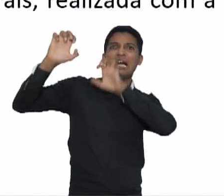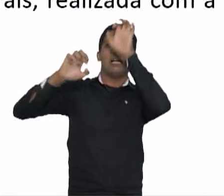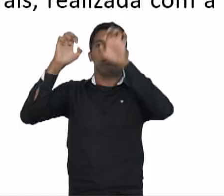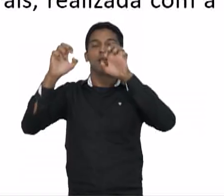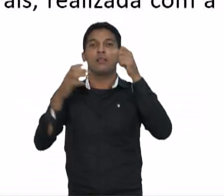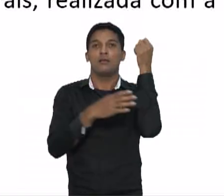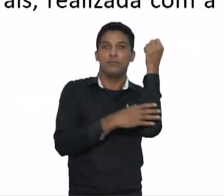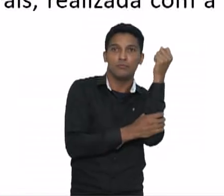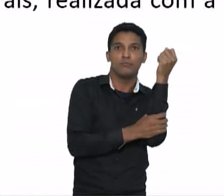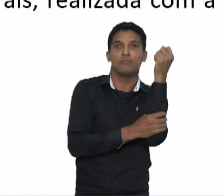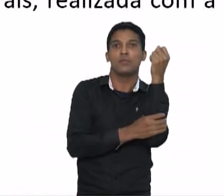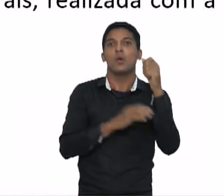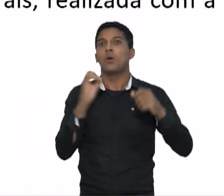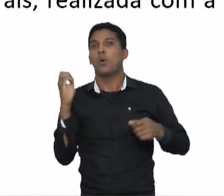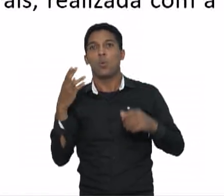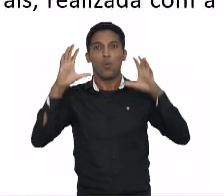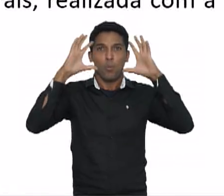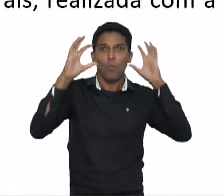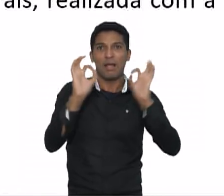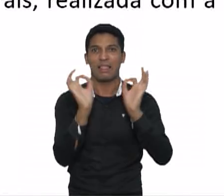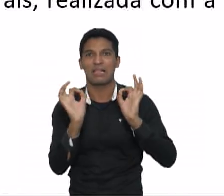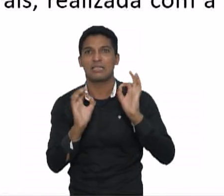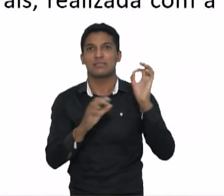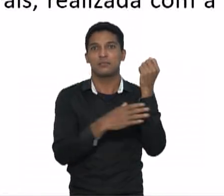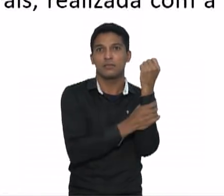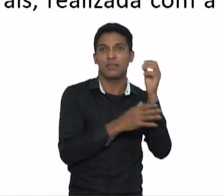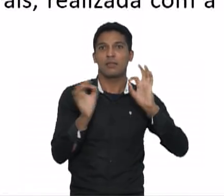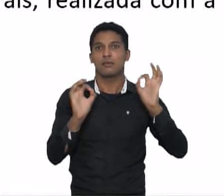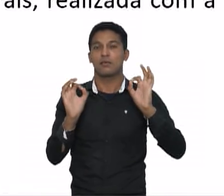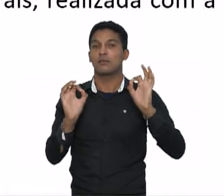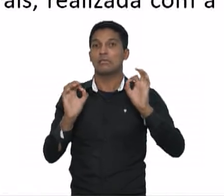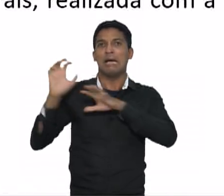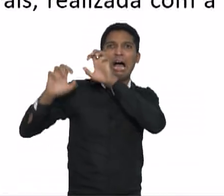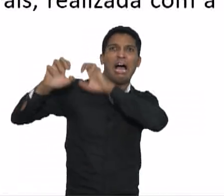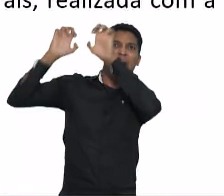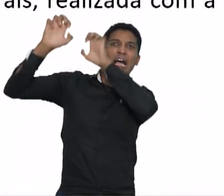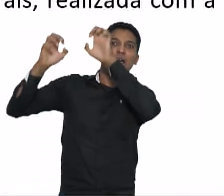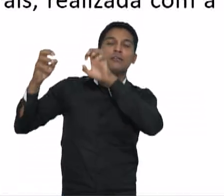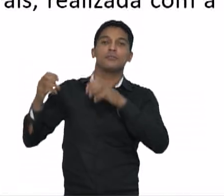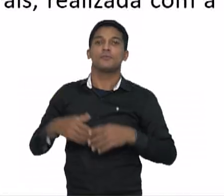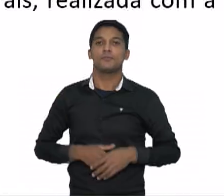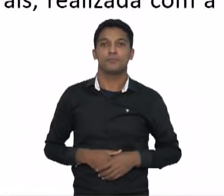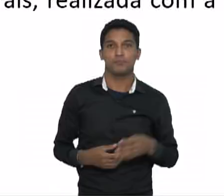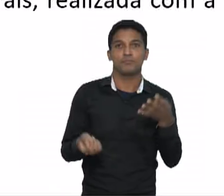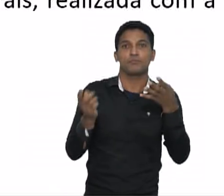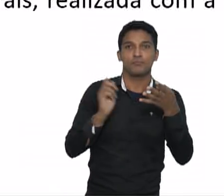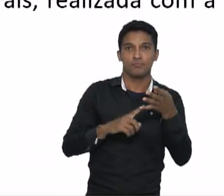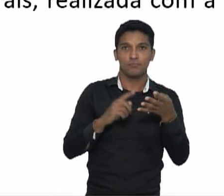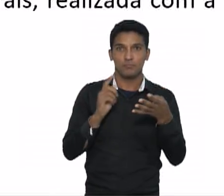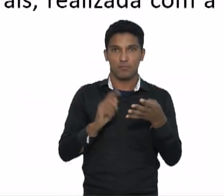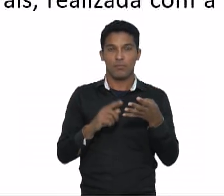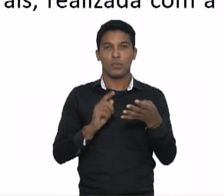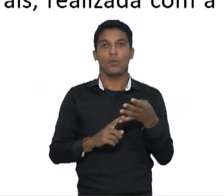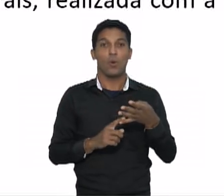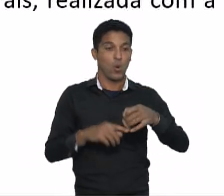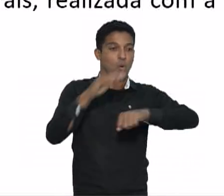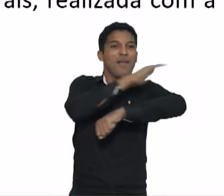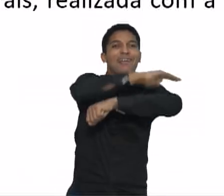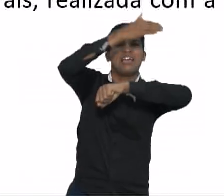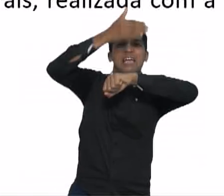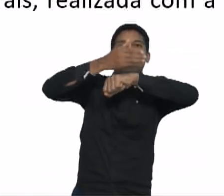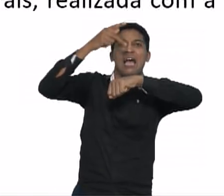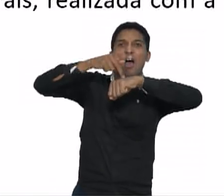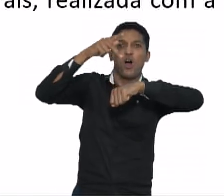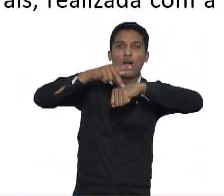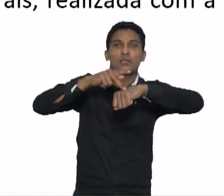sem equipamentos de proteção. Modalidade de escalada em paredões de rocha naturais,